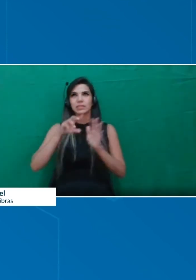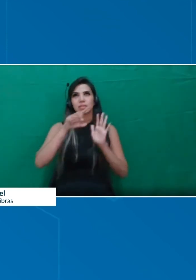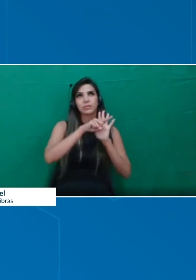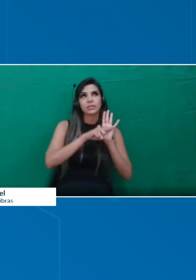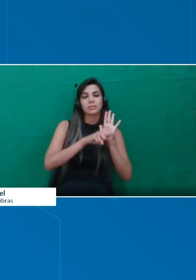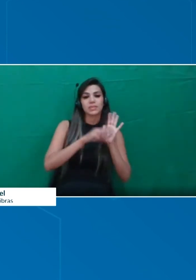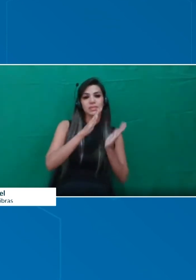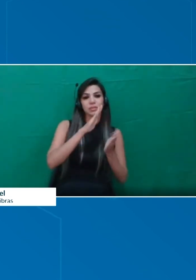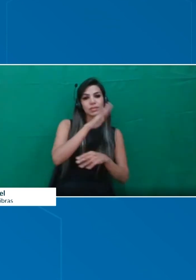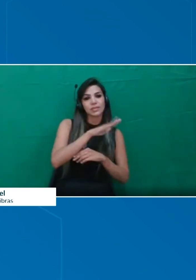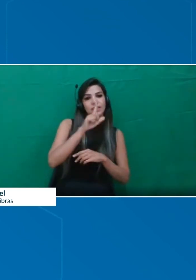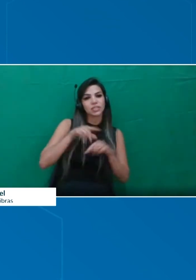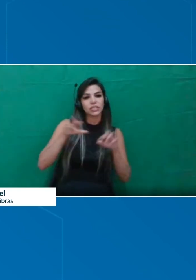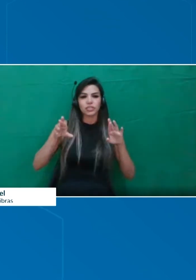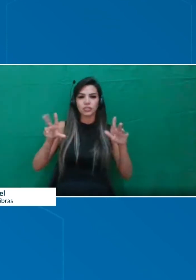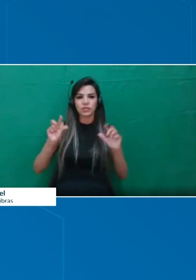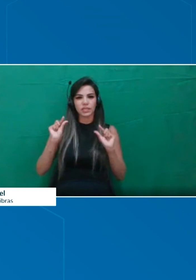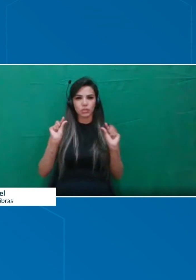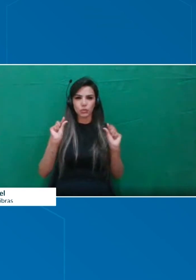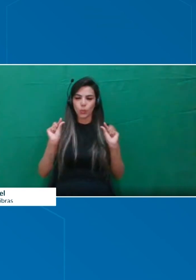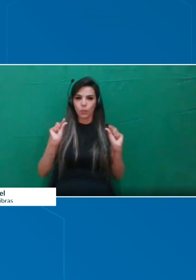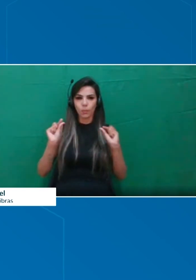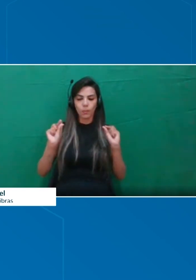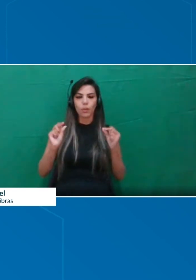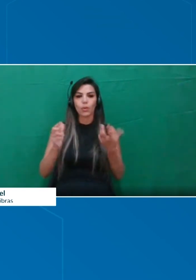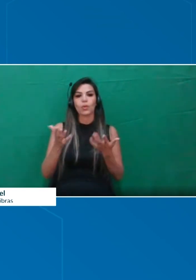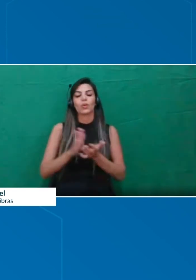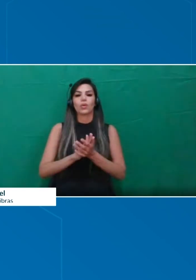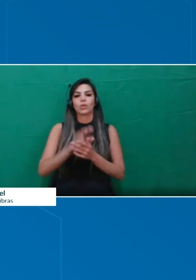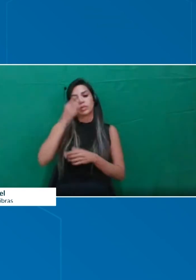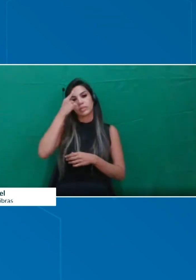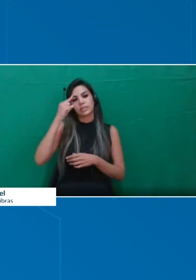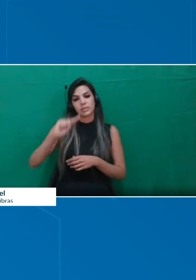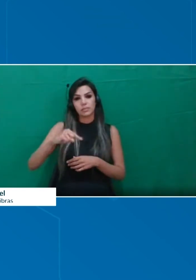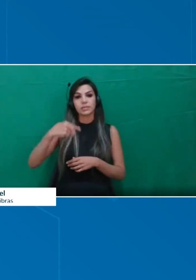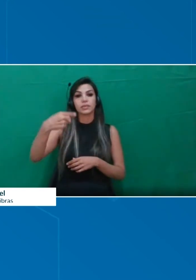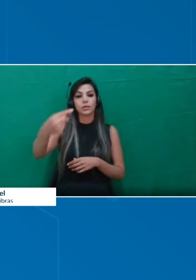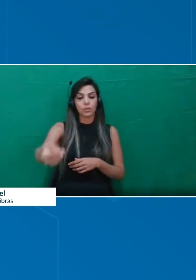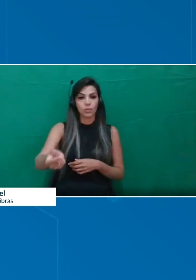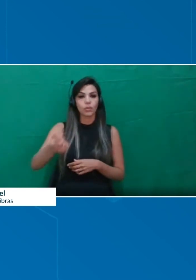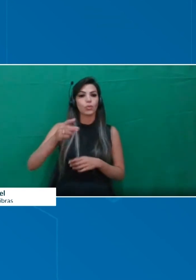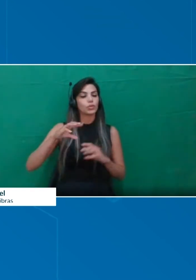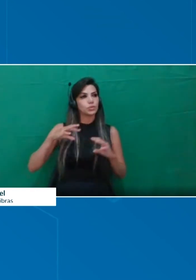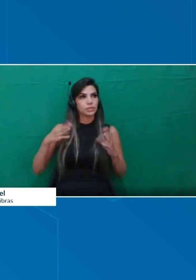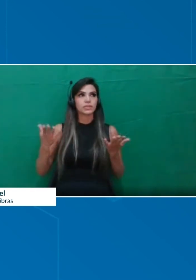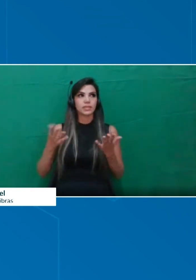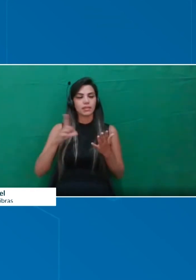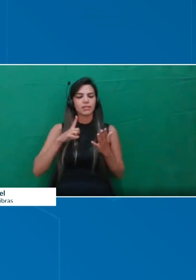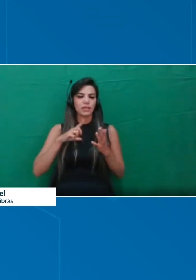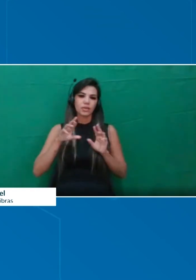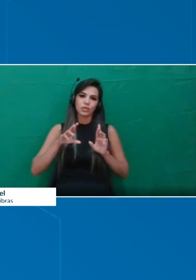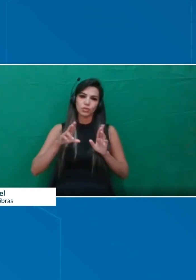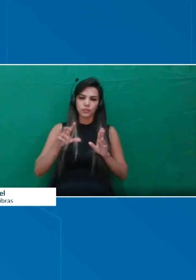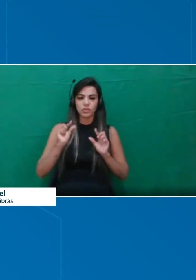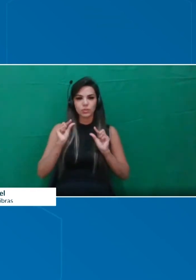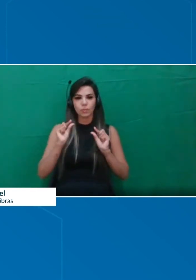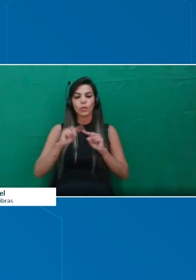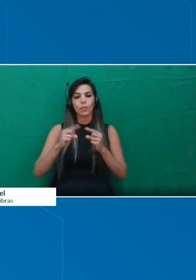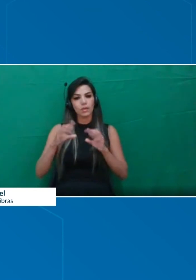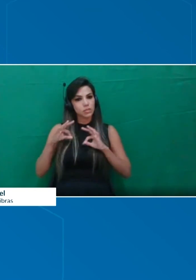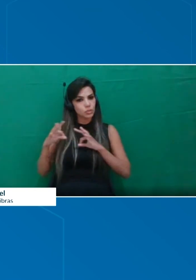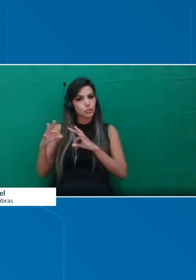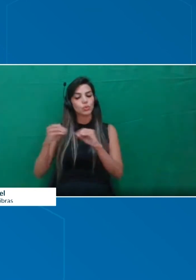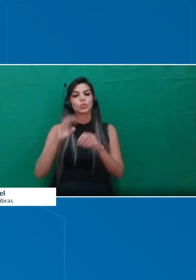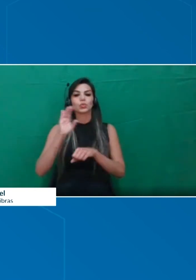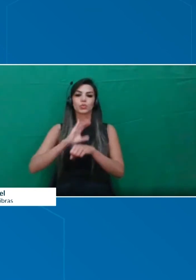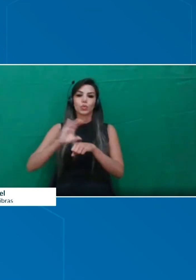na distribuição dos cursos ao longo dos dias da próxima semana, mas todos os cursos terão o seu lugar de fala para poder falar um pouquinho